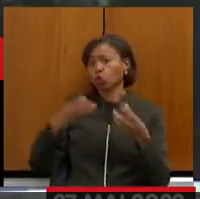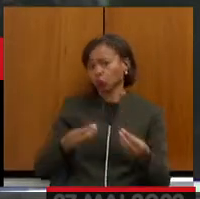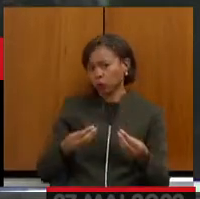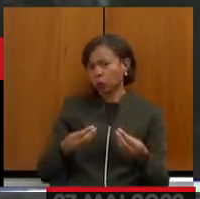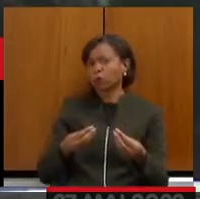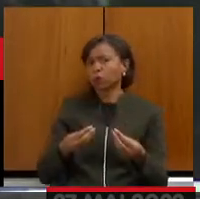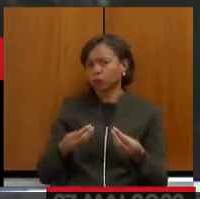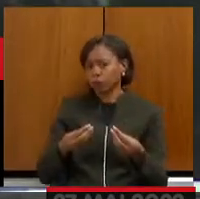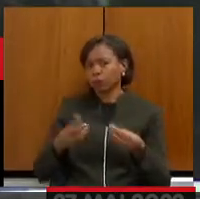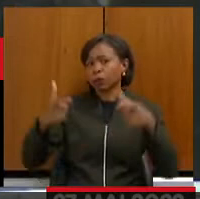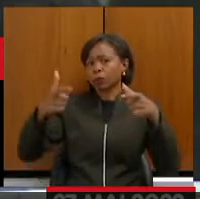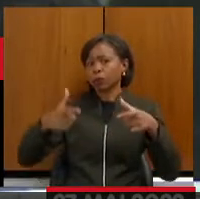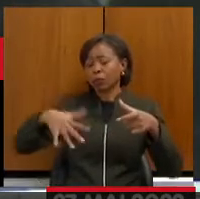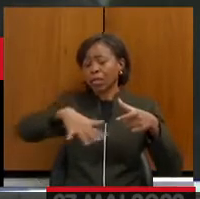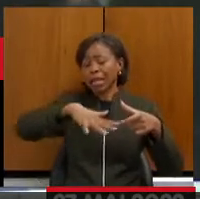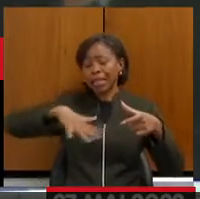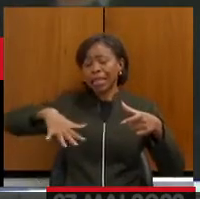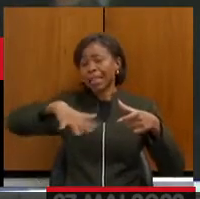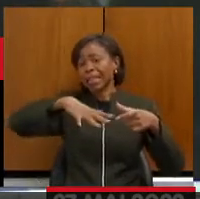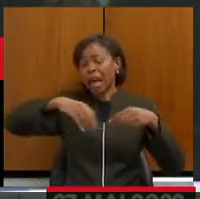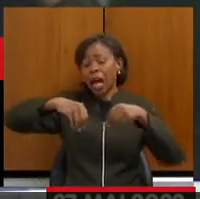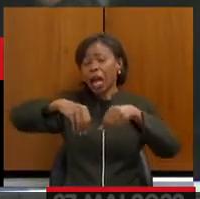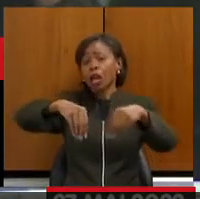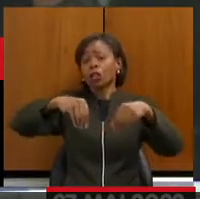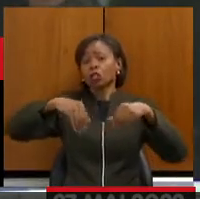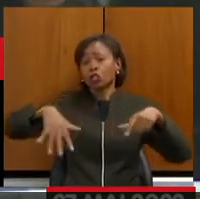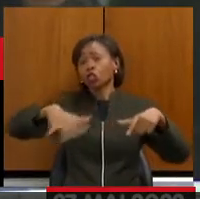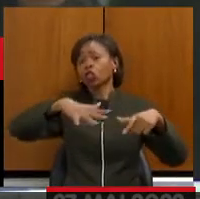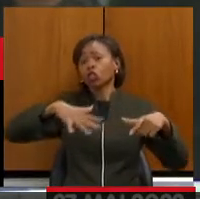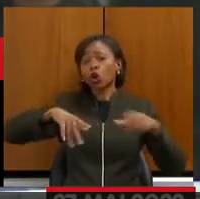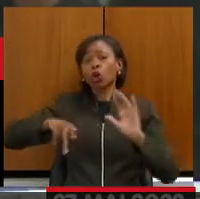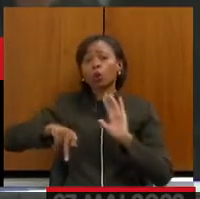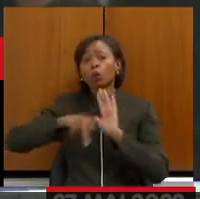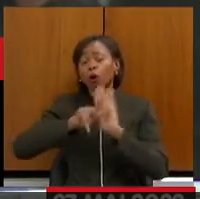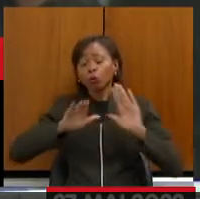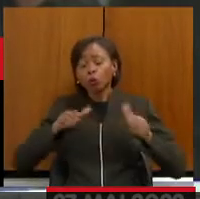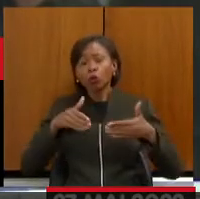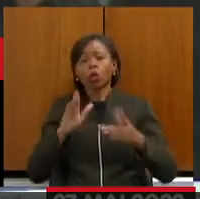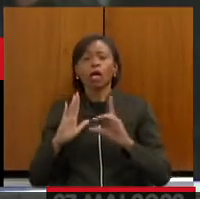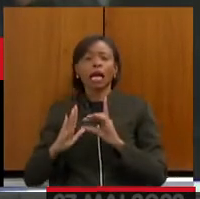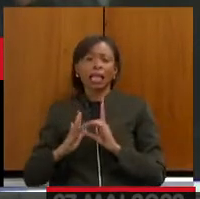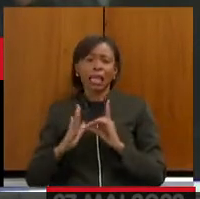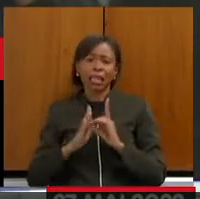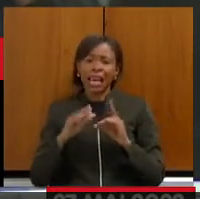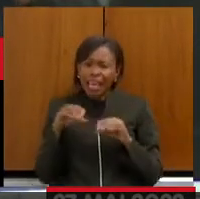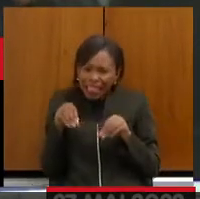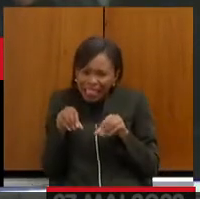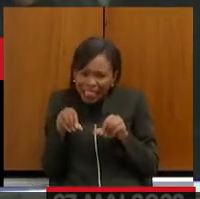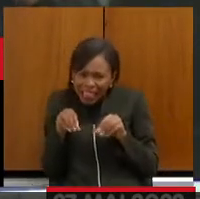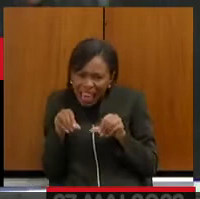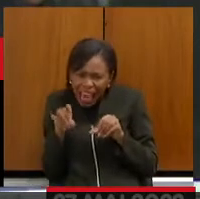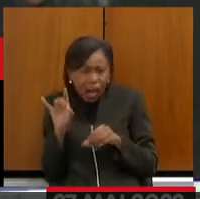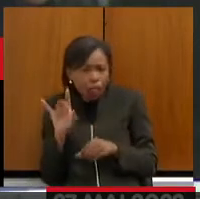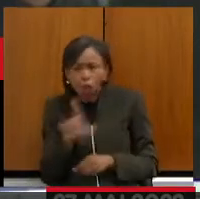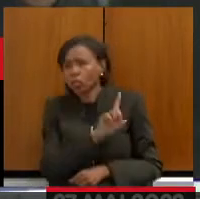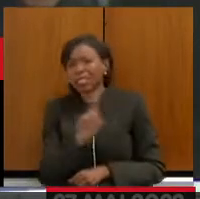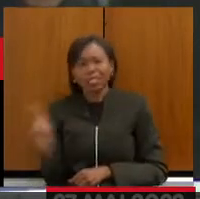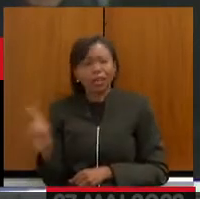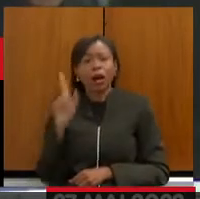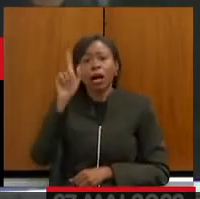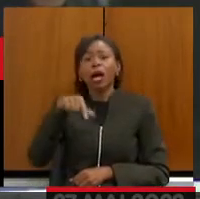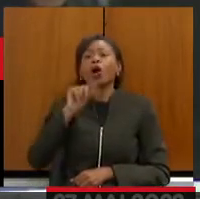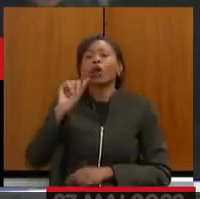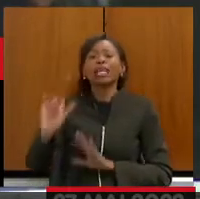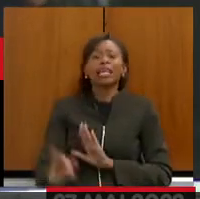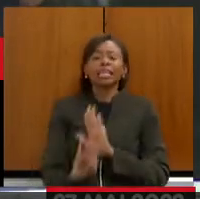território território para nós indígenas Não é terra território é sentido